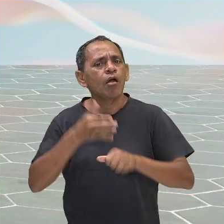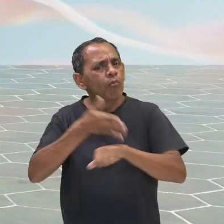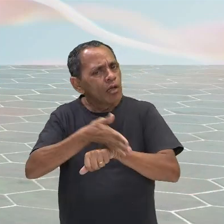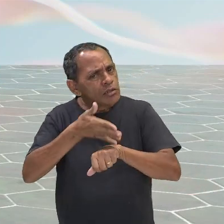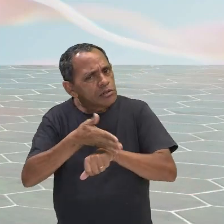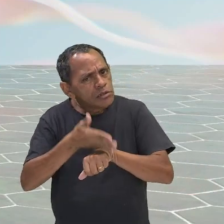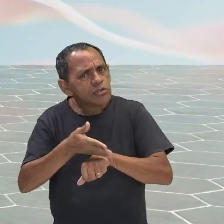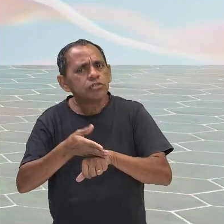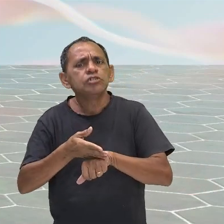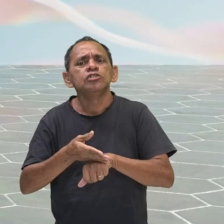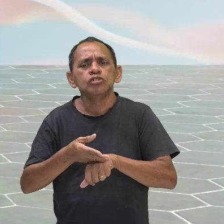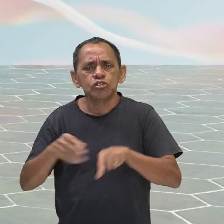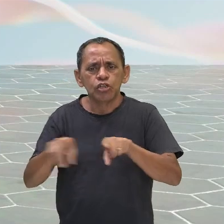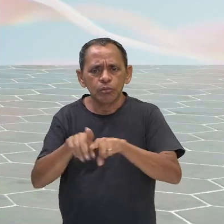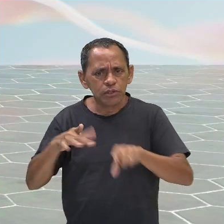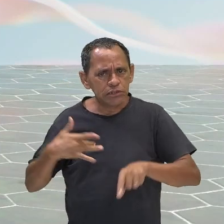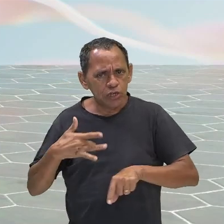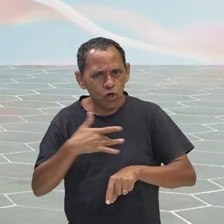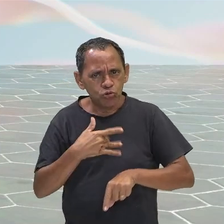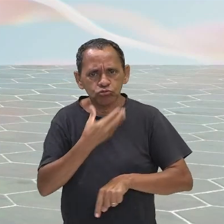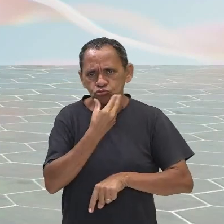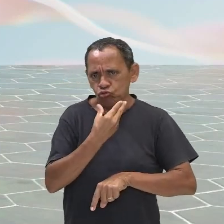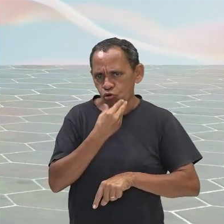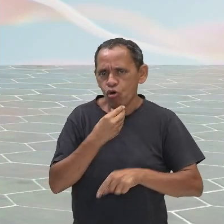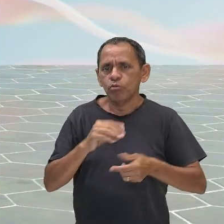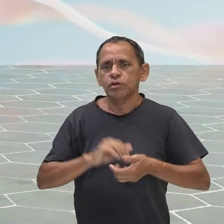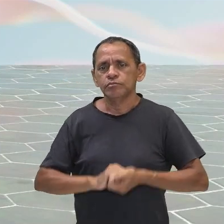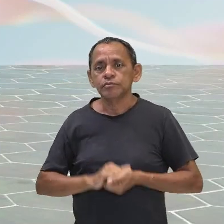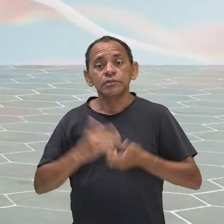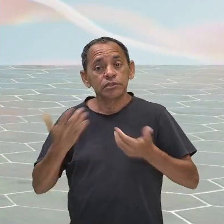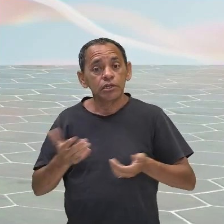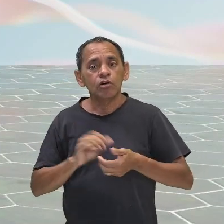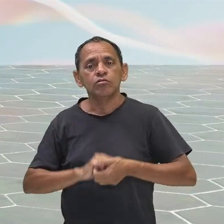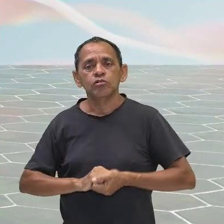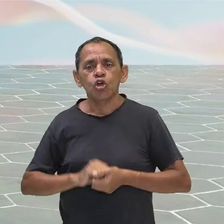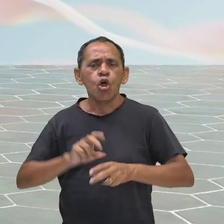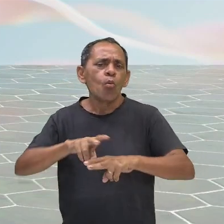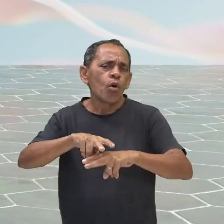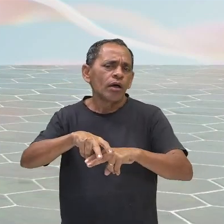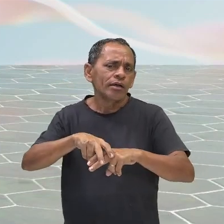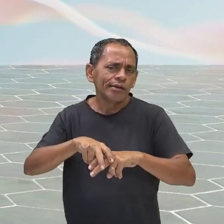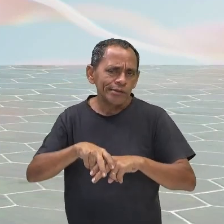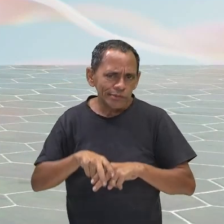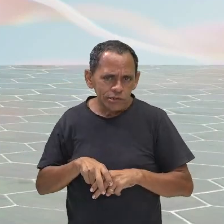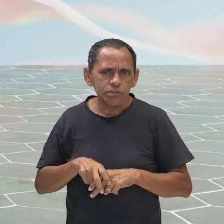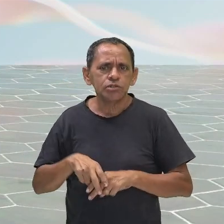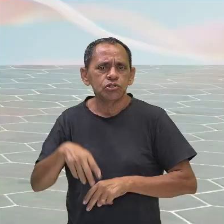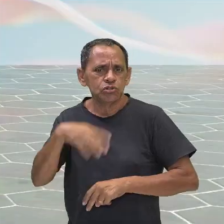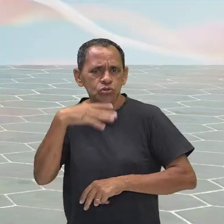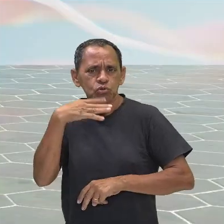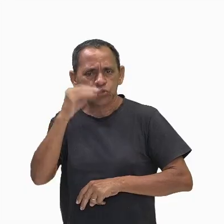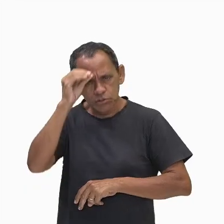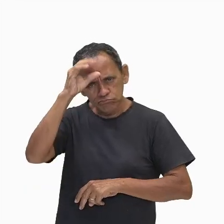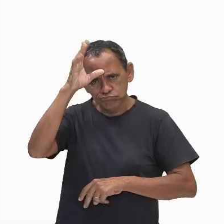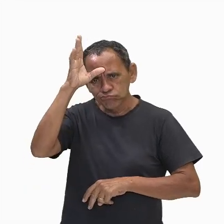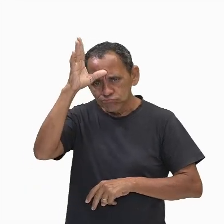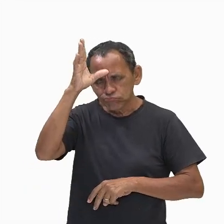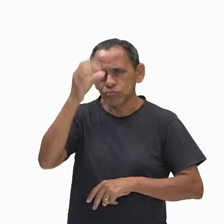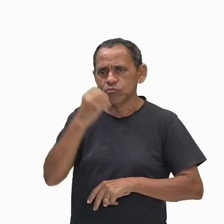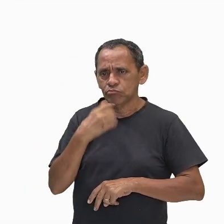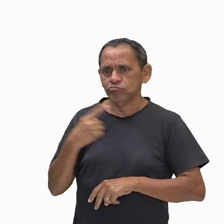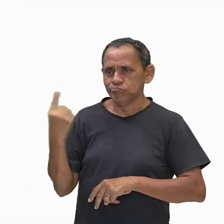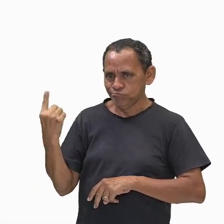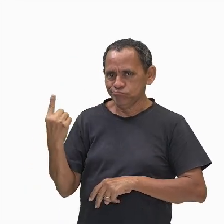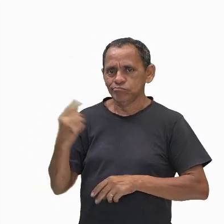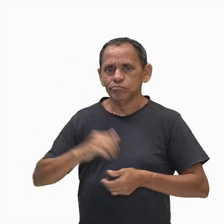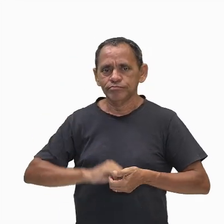parte da saúde do homem, e para isso nós devemos conhecer muito bem. Então vamos ver sobre cada um destes,